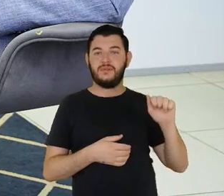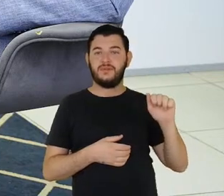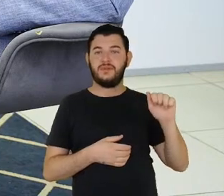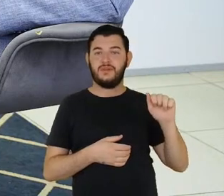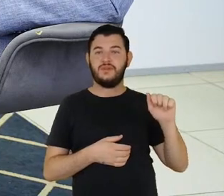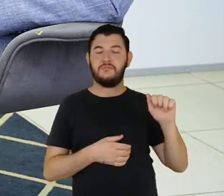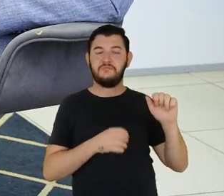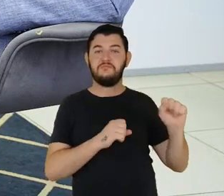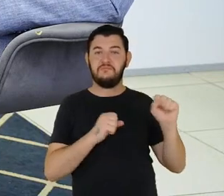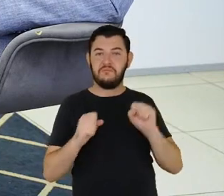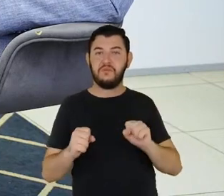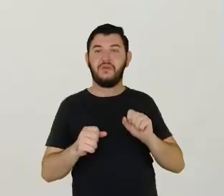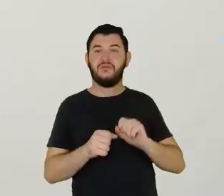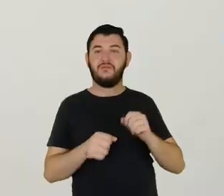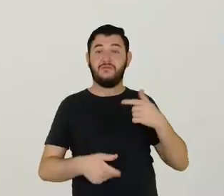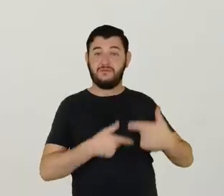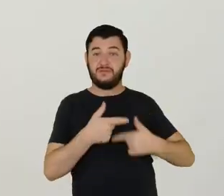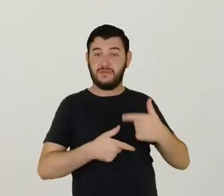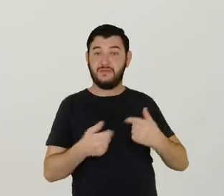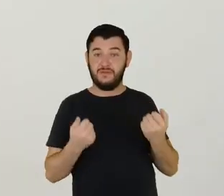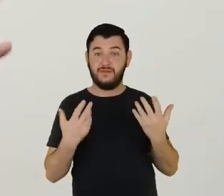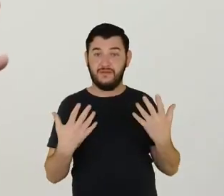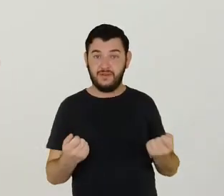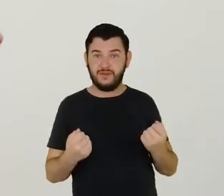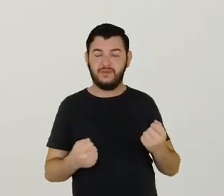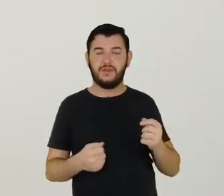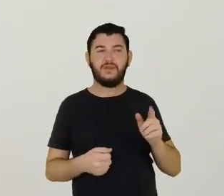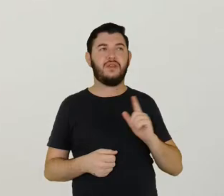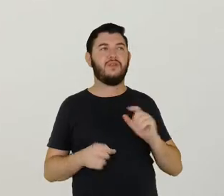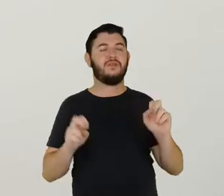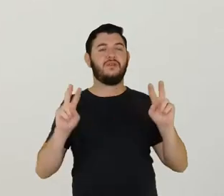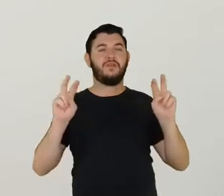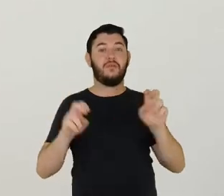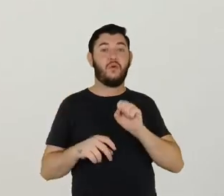8 cátedras que eles chamam. Perfeito. As mais óbvias, né?